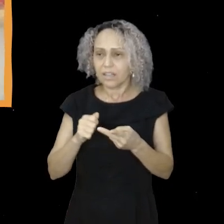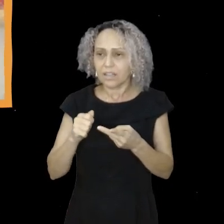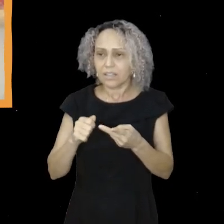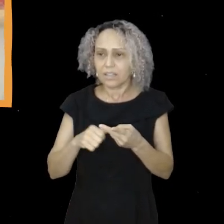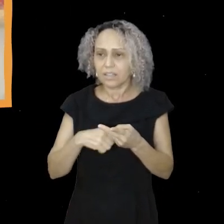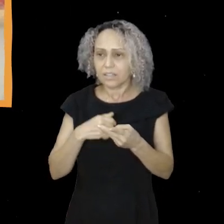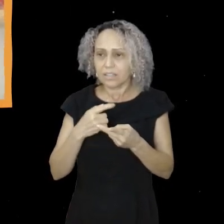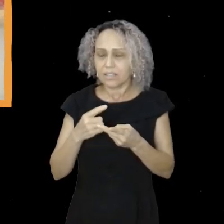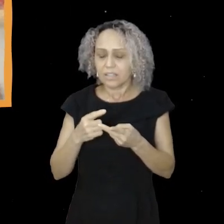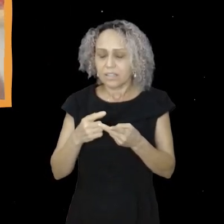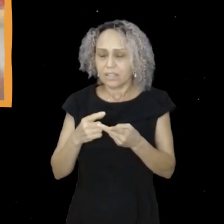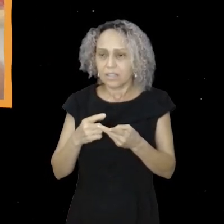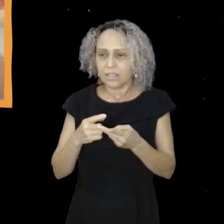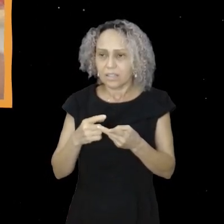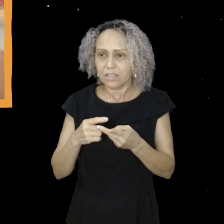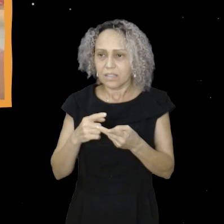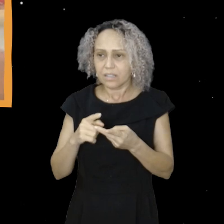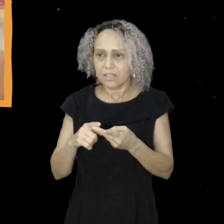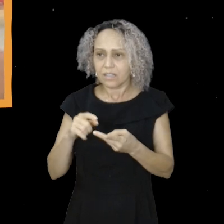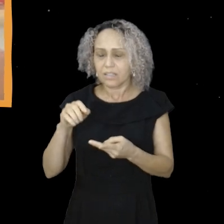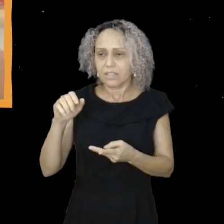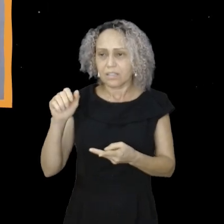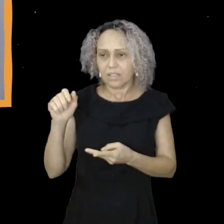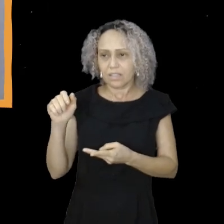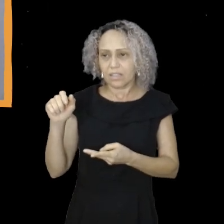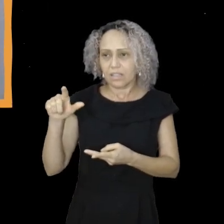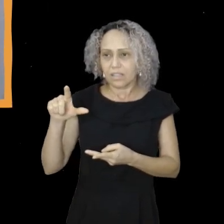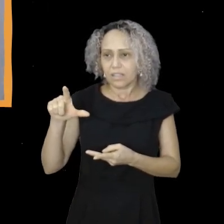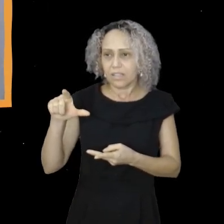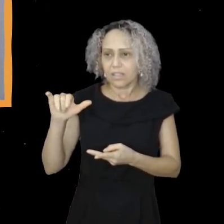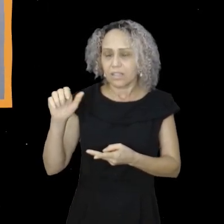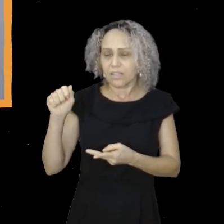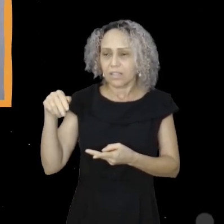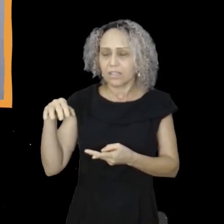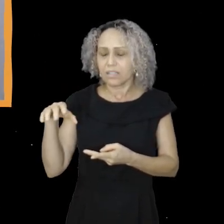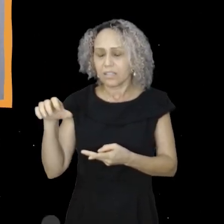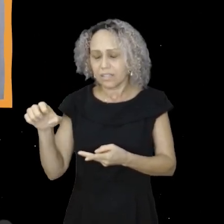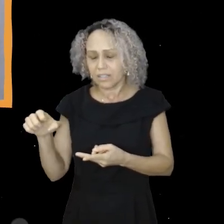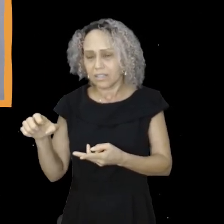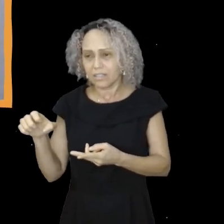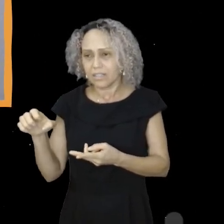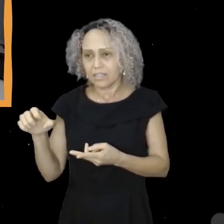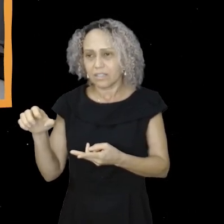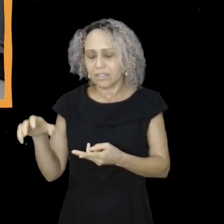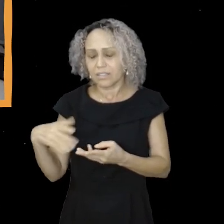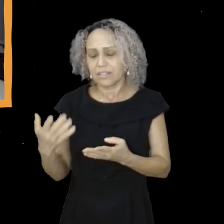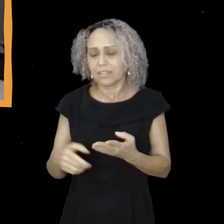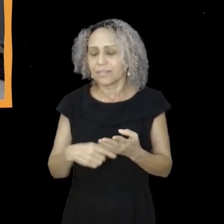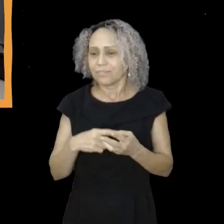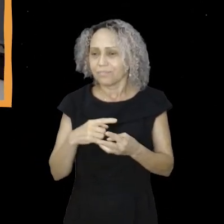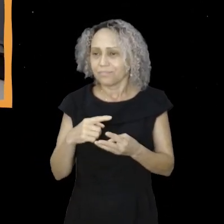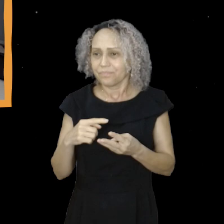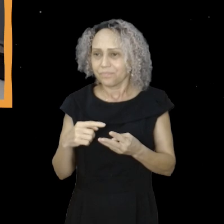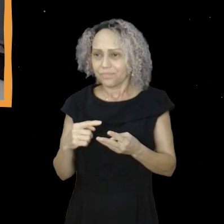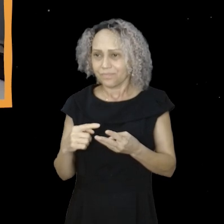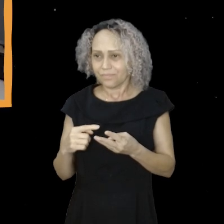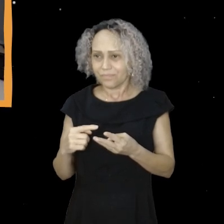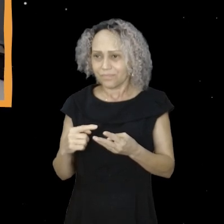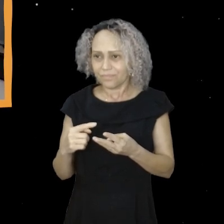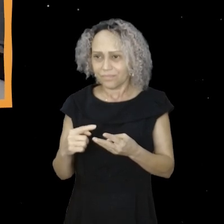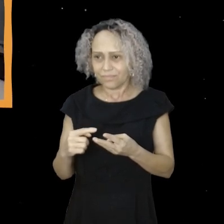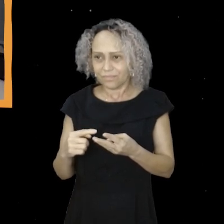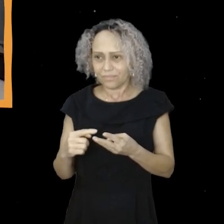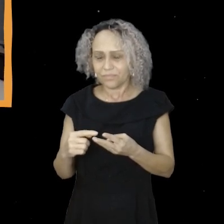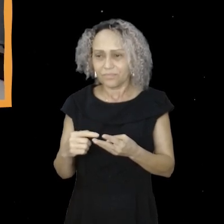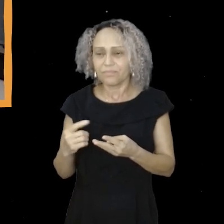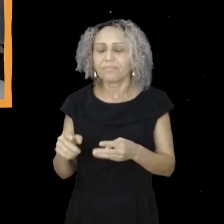eu ver mais alguém. A Ariana Cine. Ah, muito legal. Que ótimo que esse grupo já existe, adorei. E por último, mas não